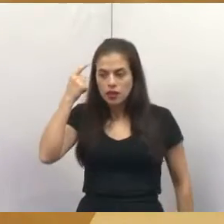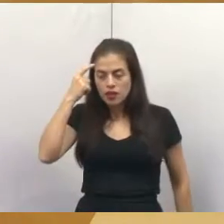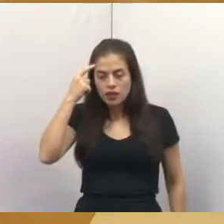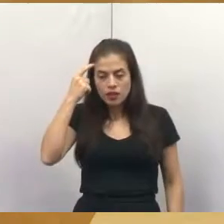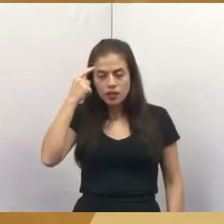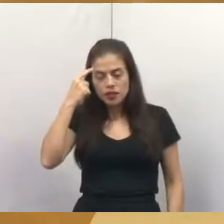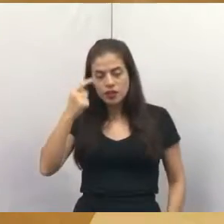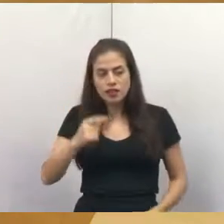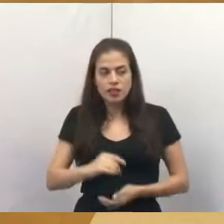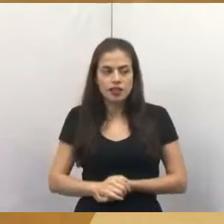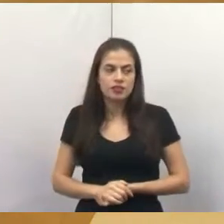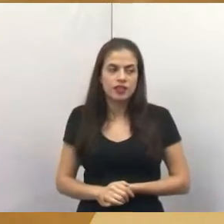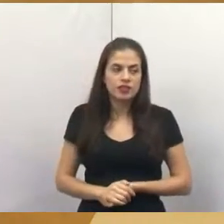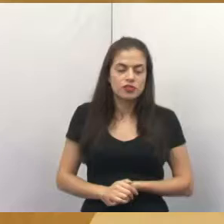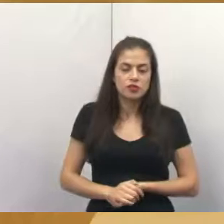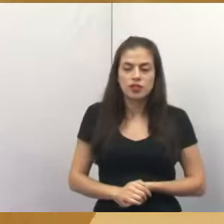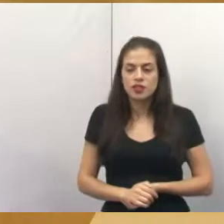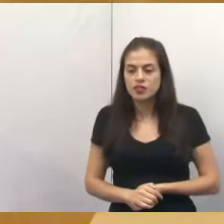Não é.